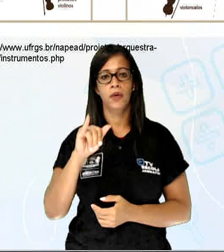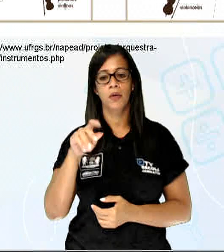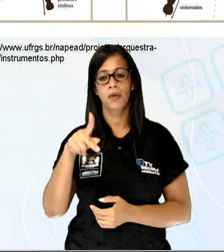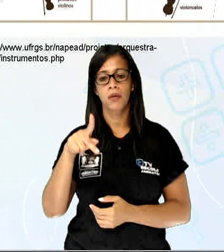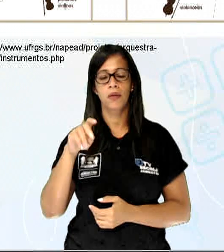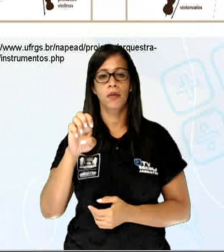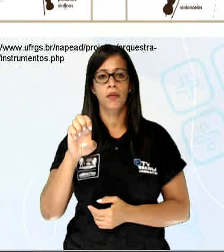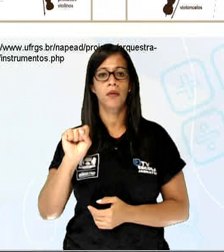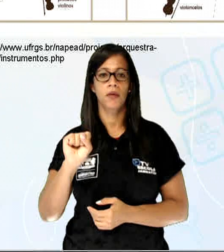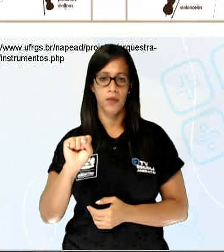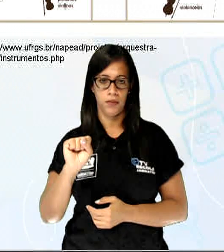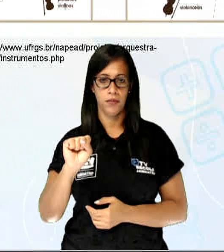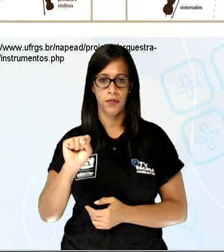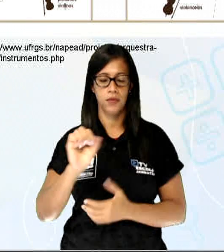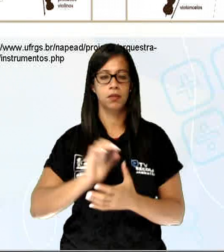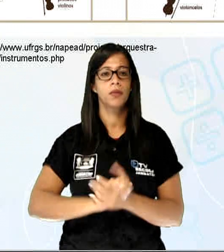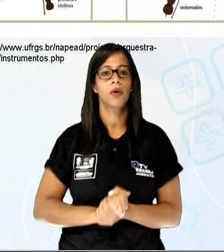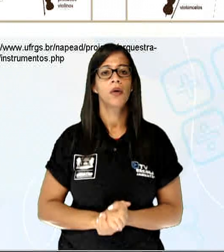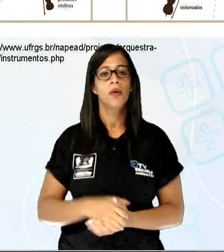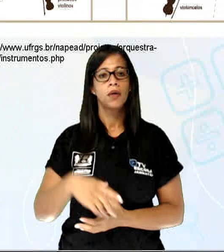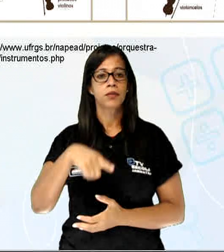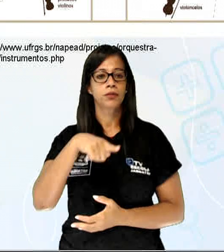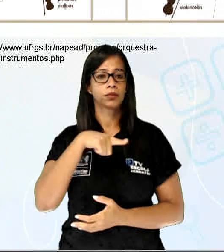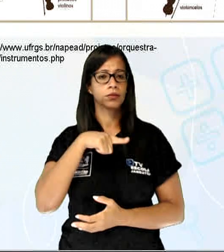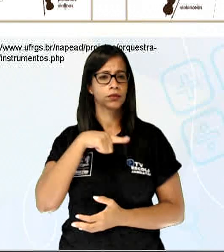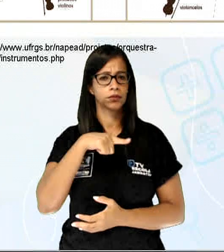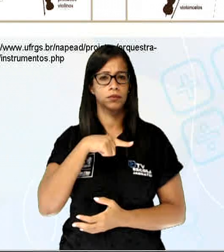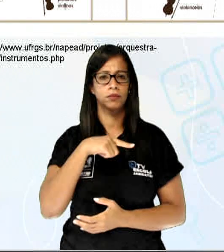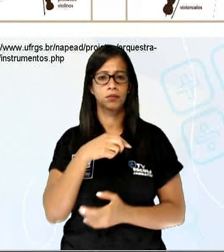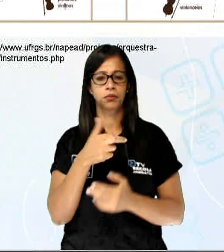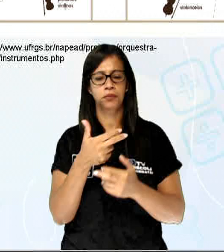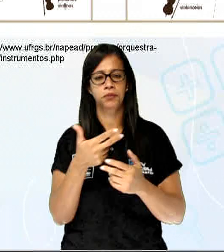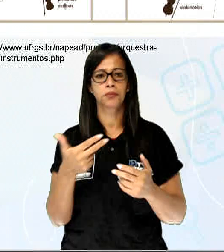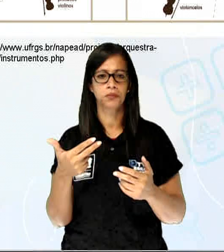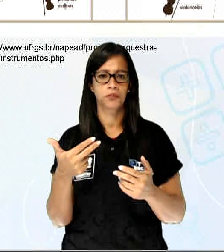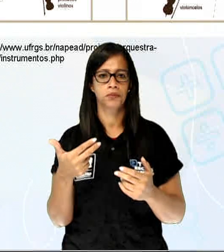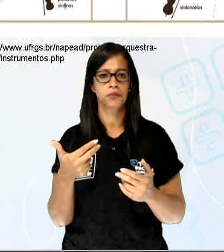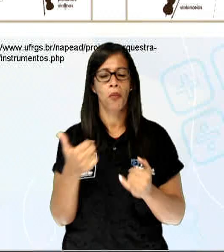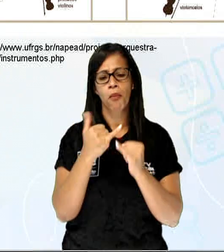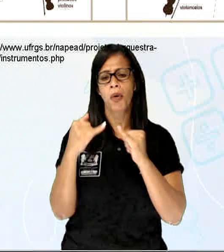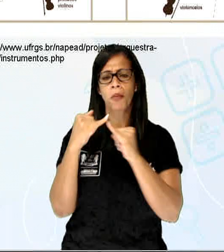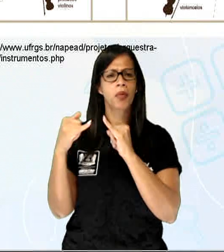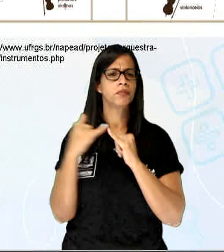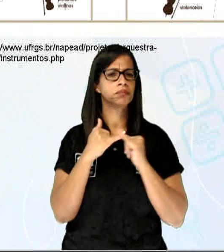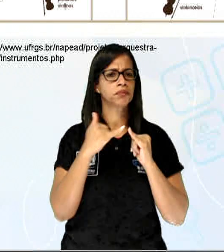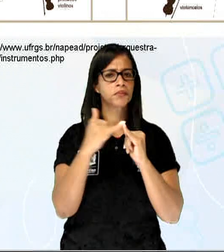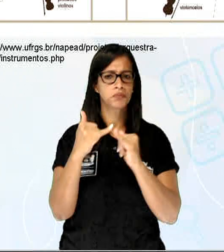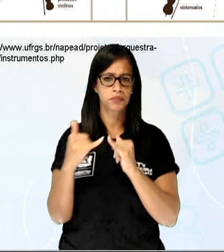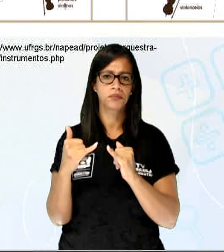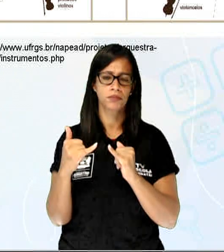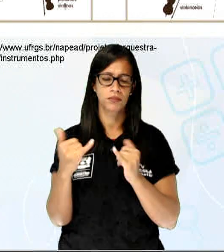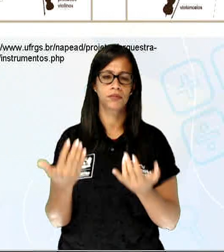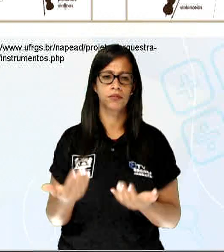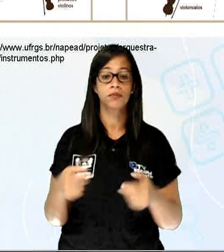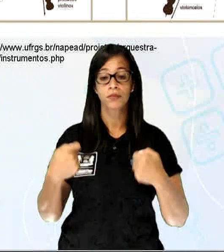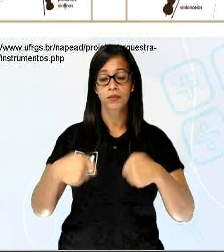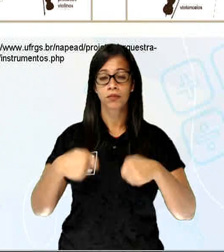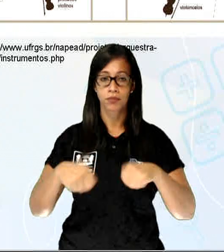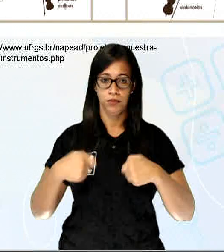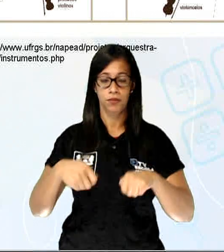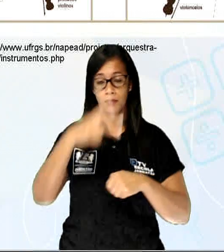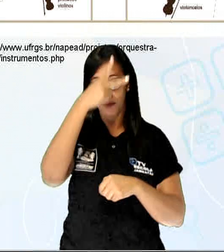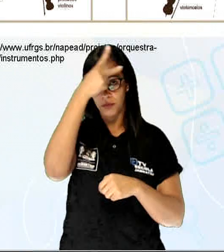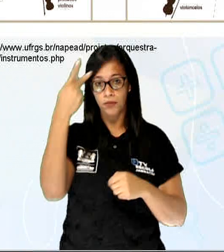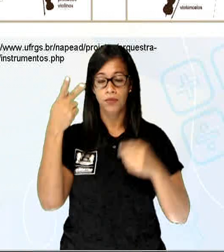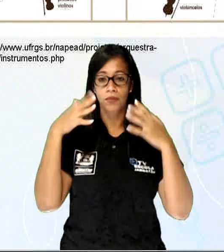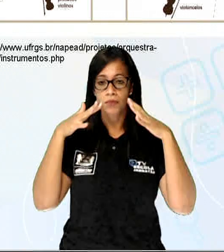que guardam entre si uma afinidade ou semelhança. Isso é necessário para que, quando o espectador vá assistir